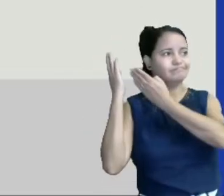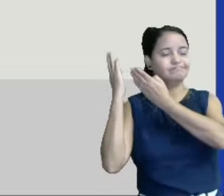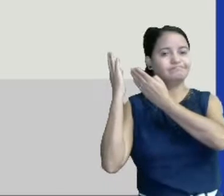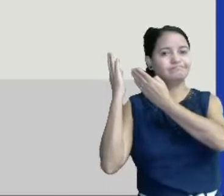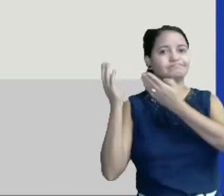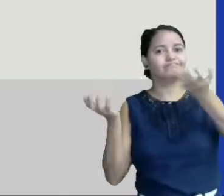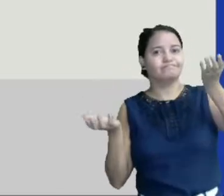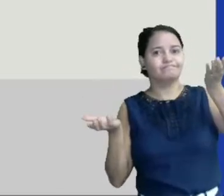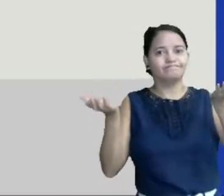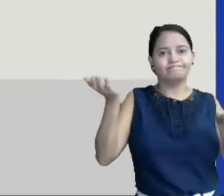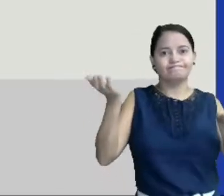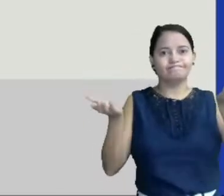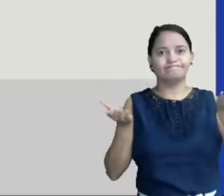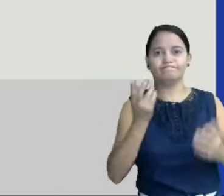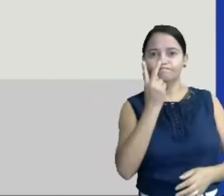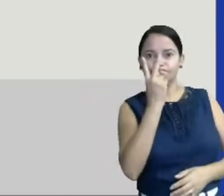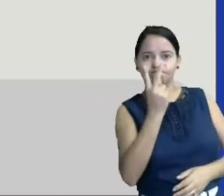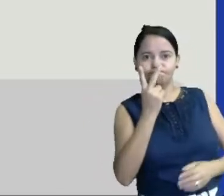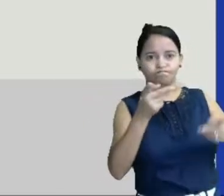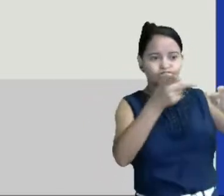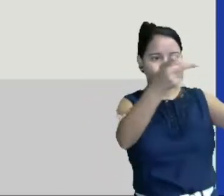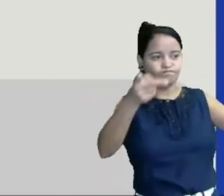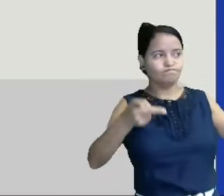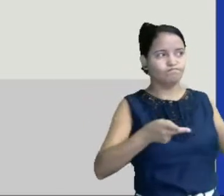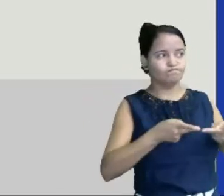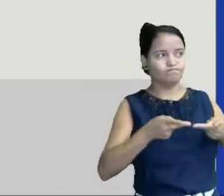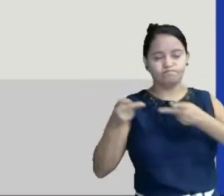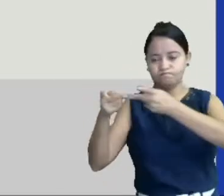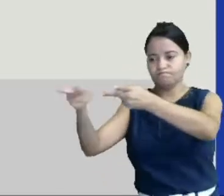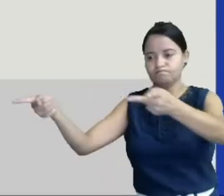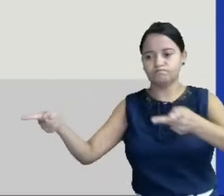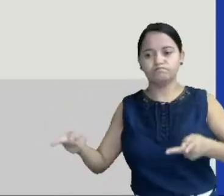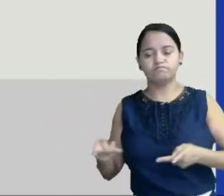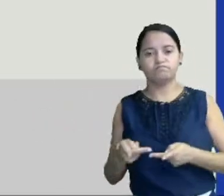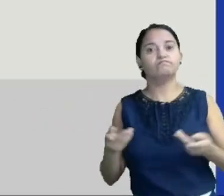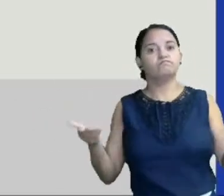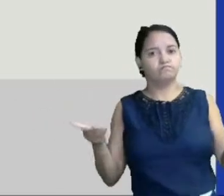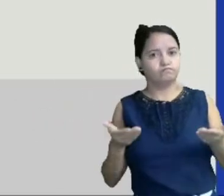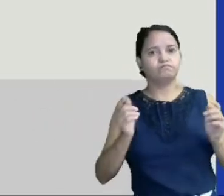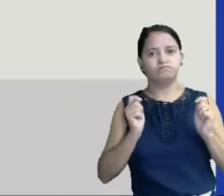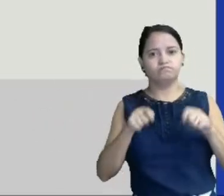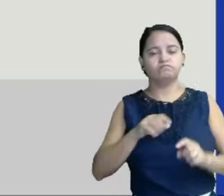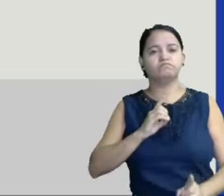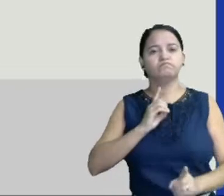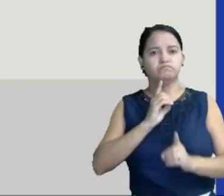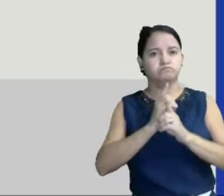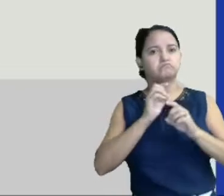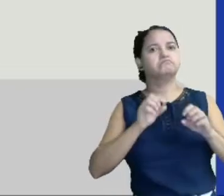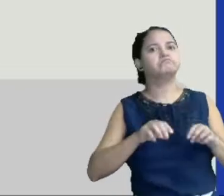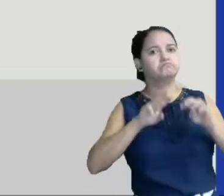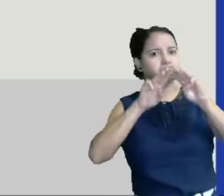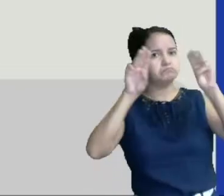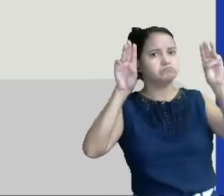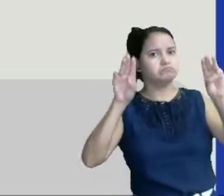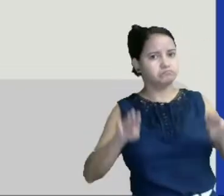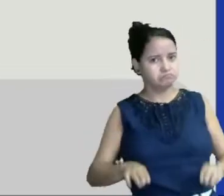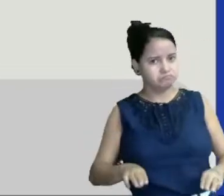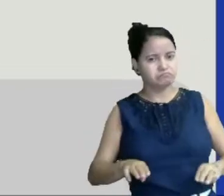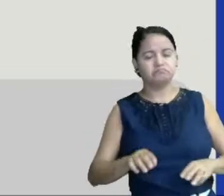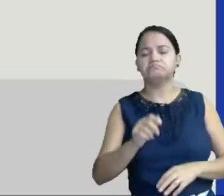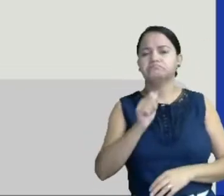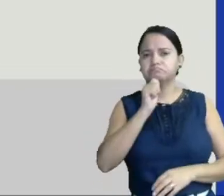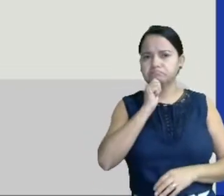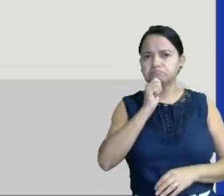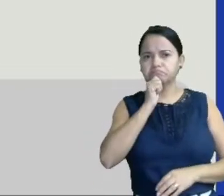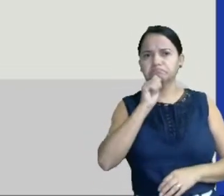balanças podem ser encontradas em antiquários Ou use mas ainda são muito úteis para